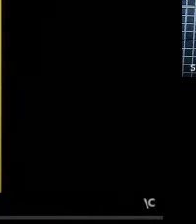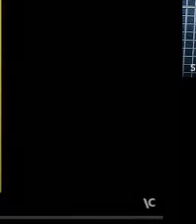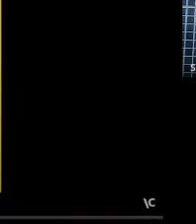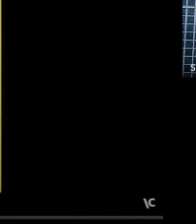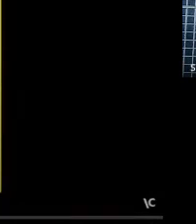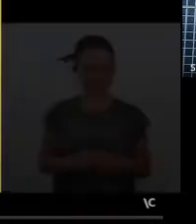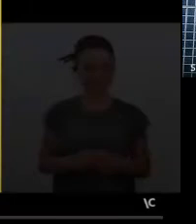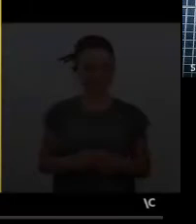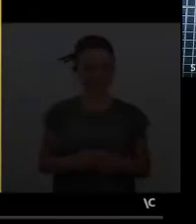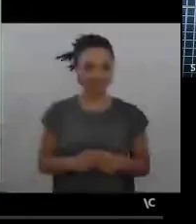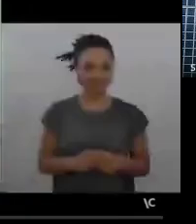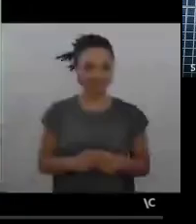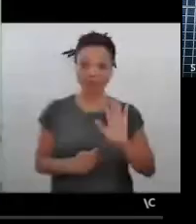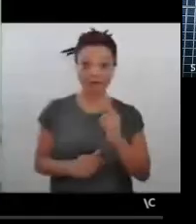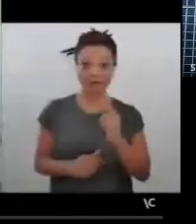Não sei.